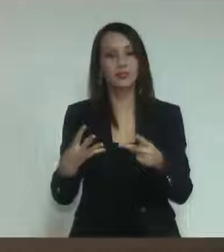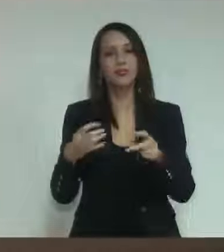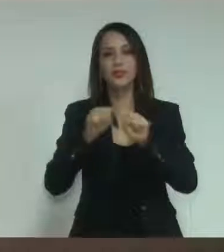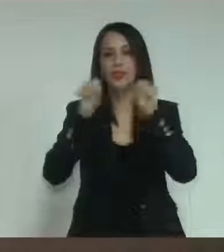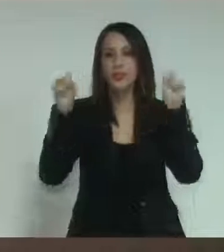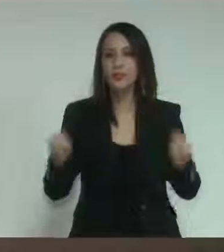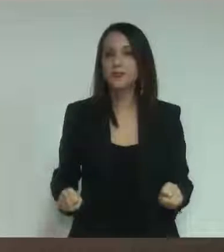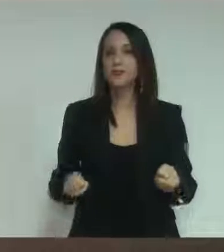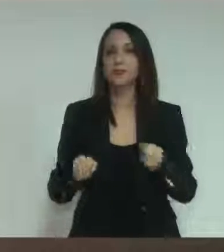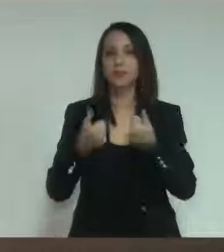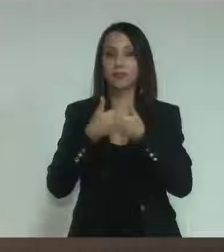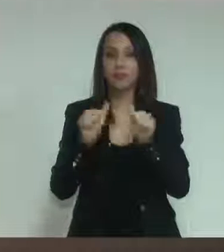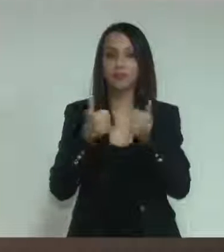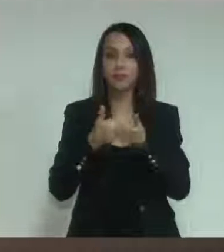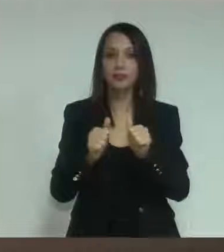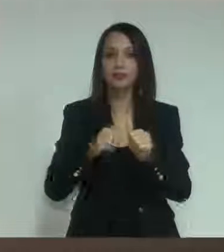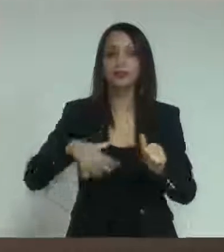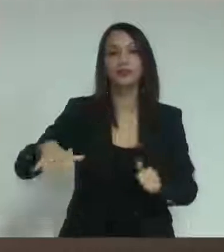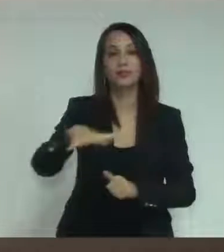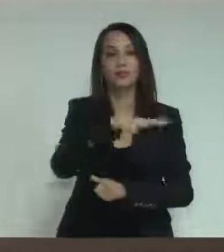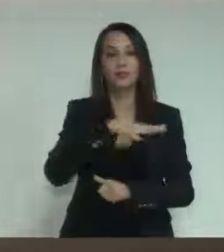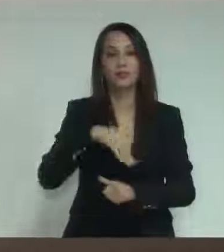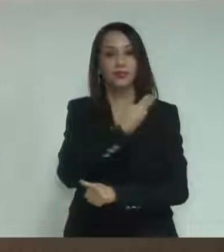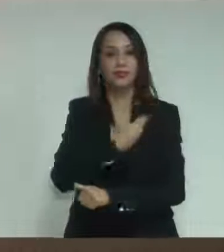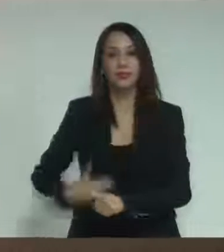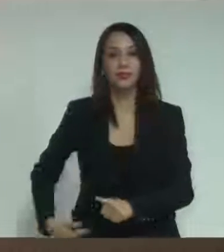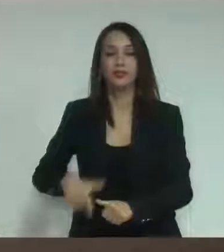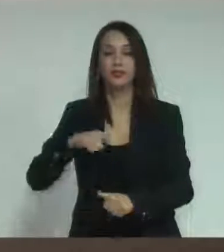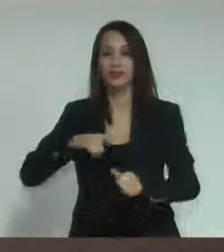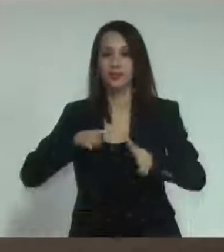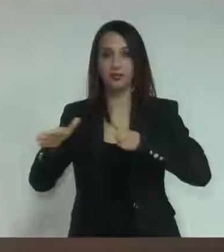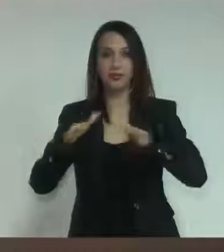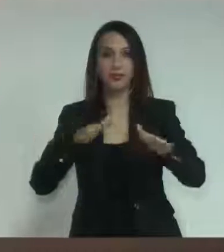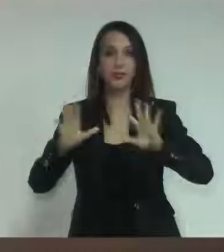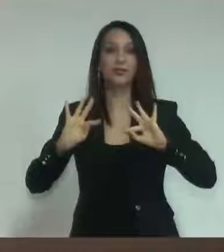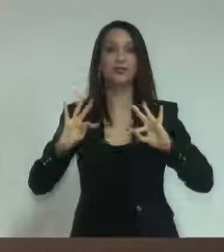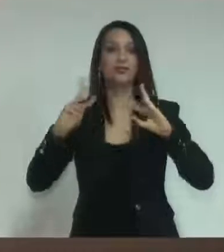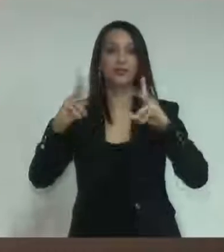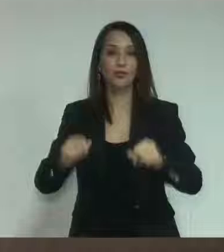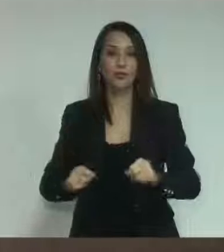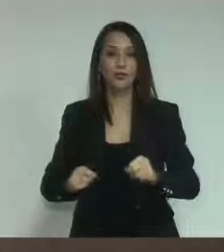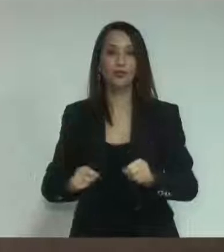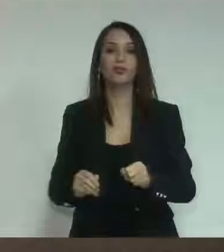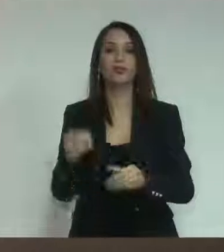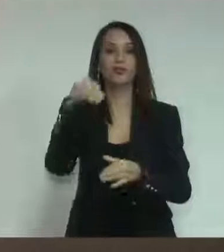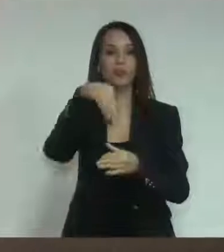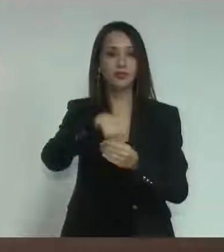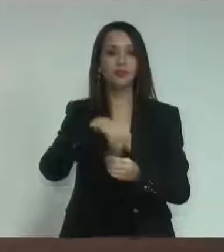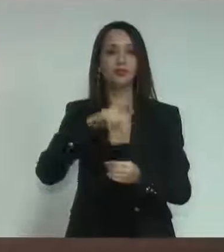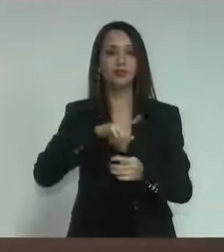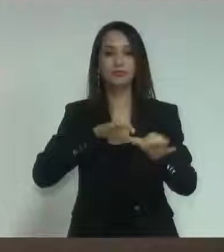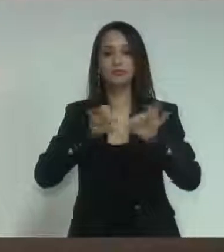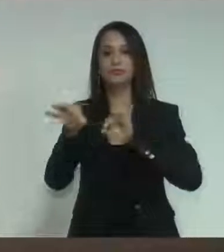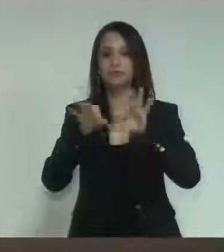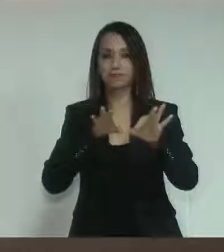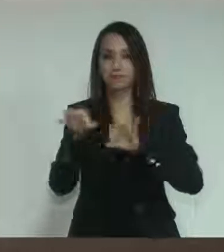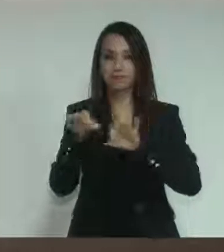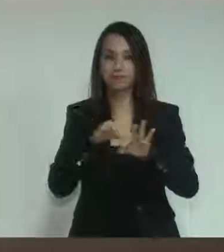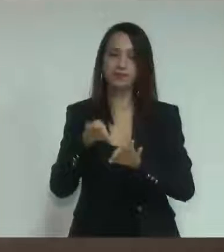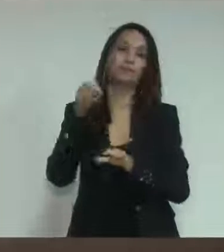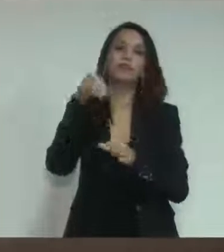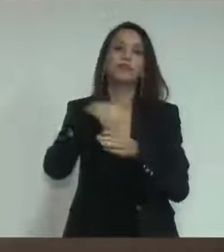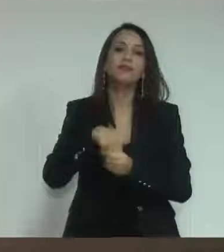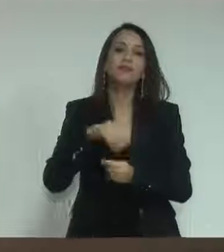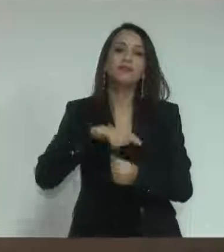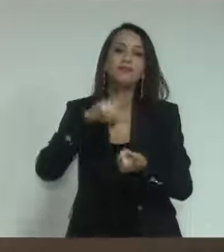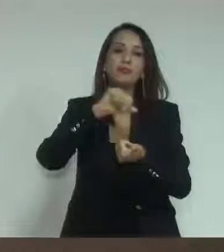sistemas de transporte coletivo são considerados acessíveis quando todos os seus elementos são concebidos, organizados,